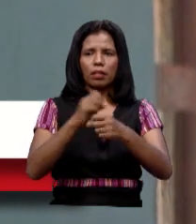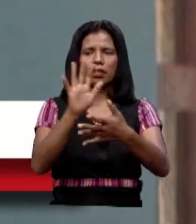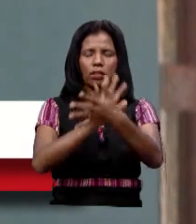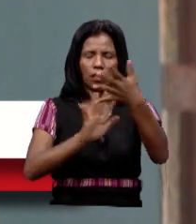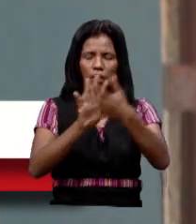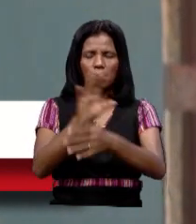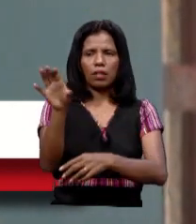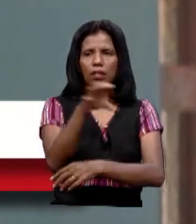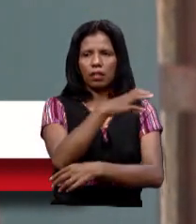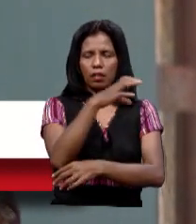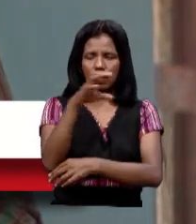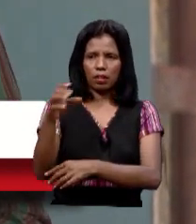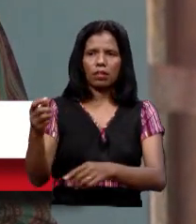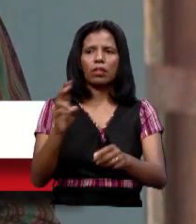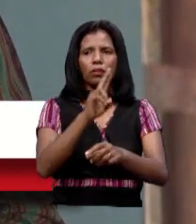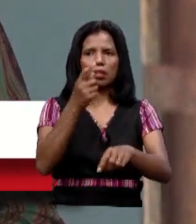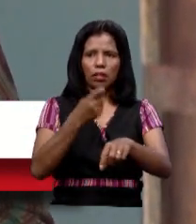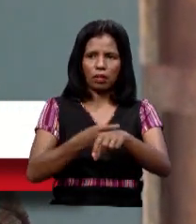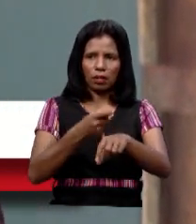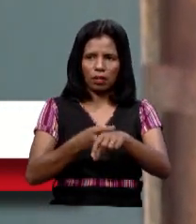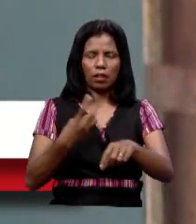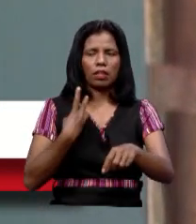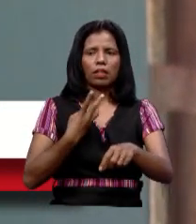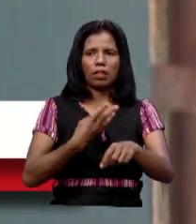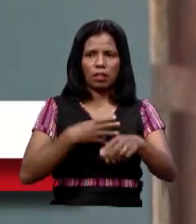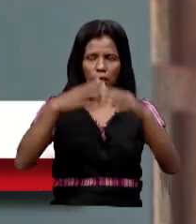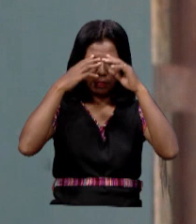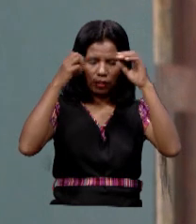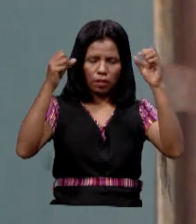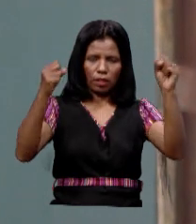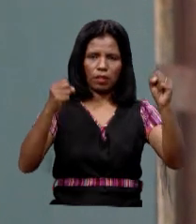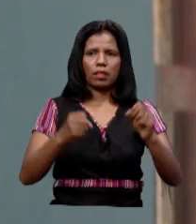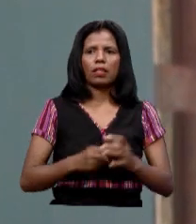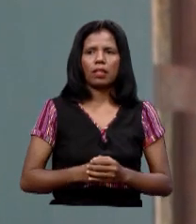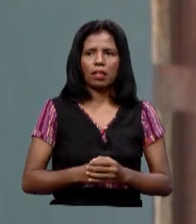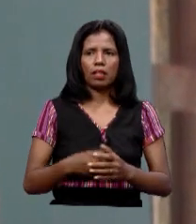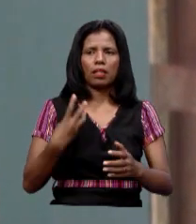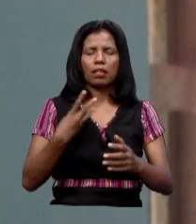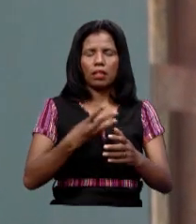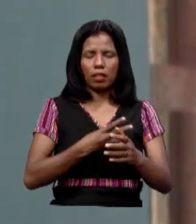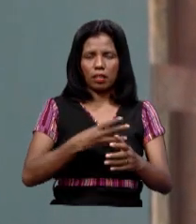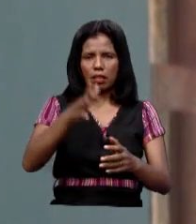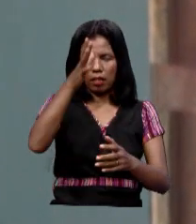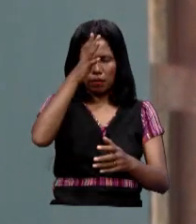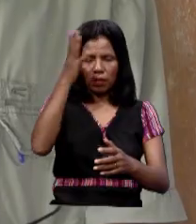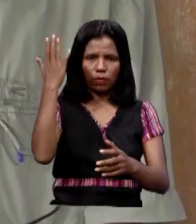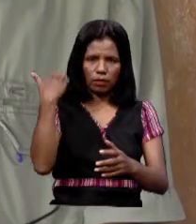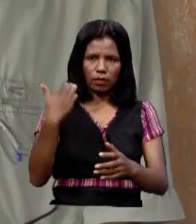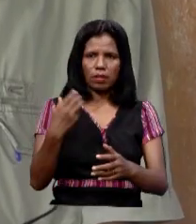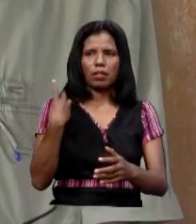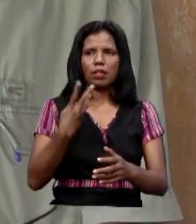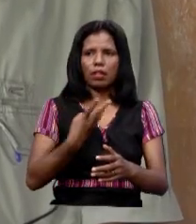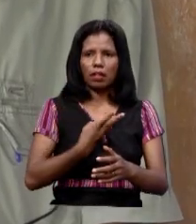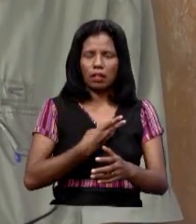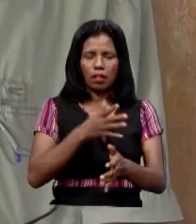Natal, ao mesmo tempo ita to despedir a ela ita de presidente Sessante, ita ne ama, ita ne tio, ita